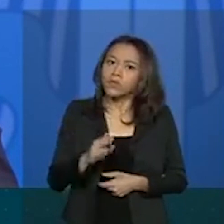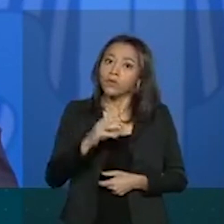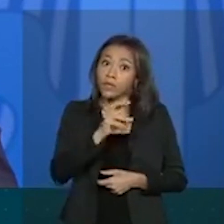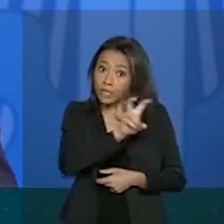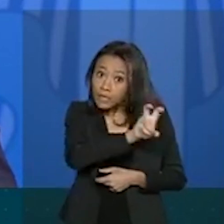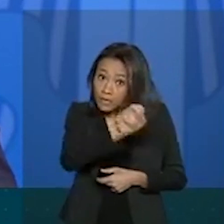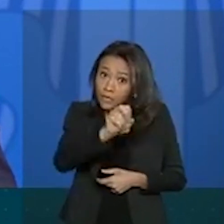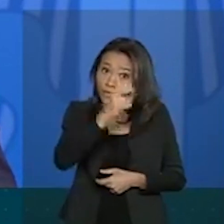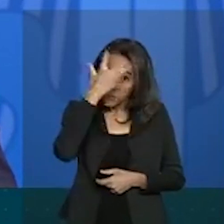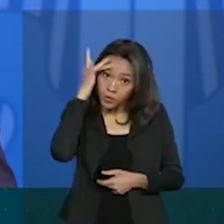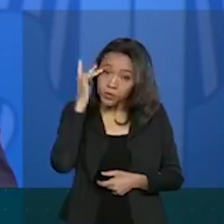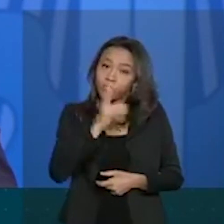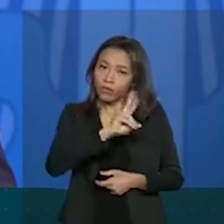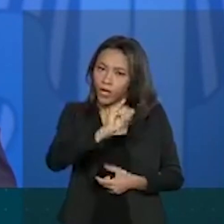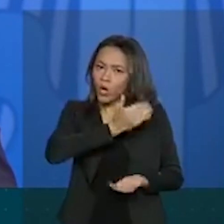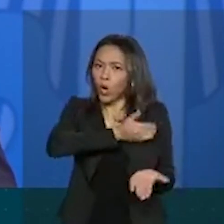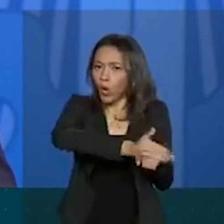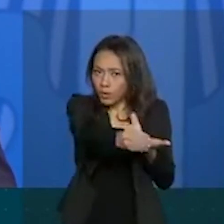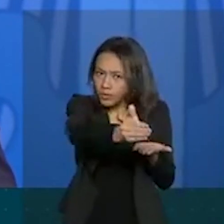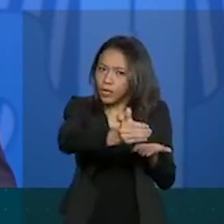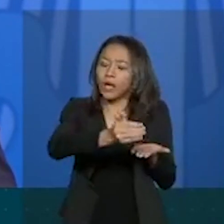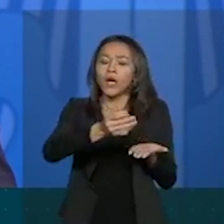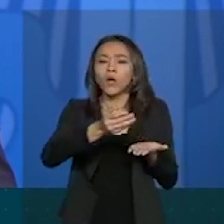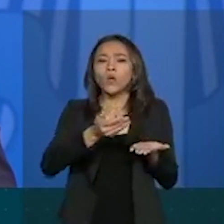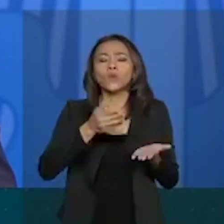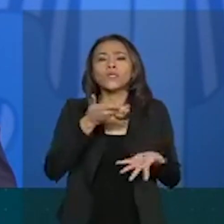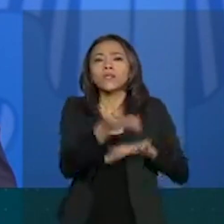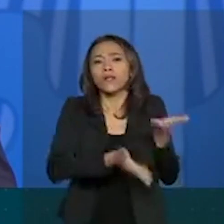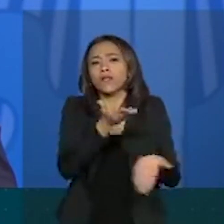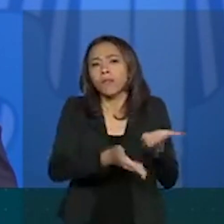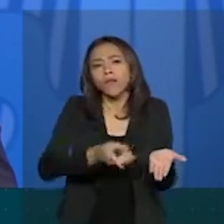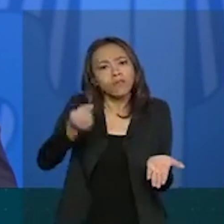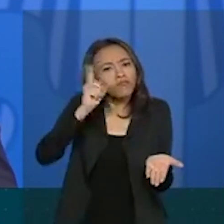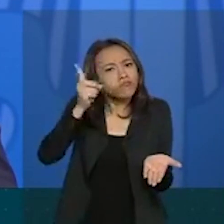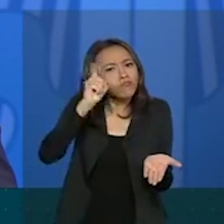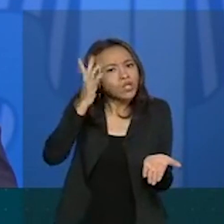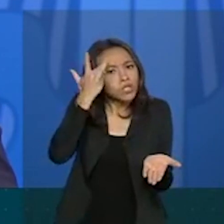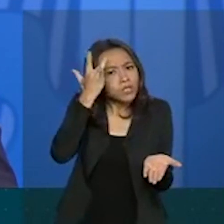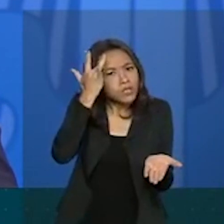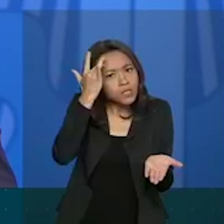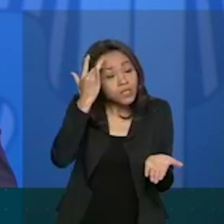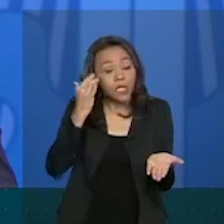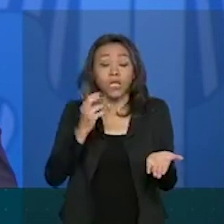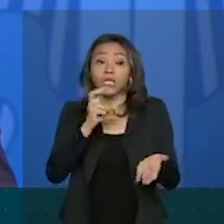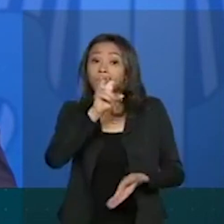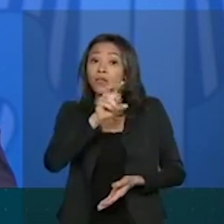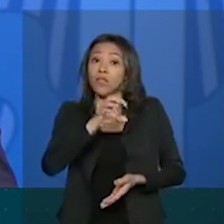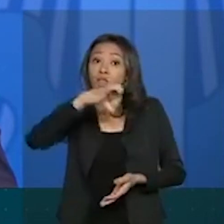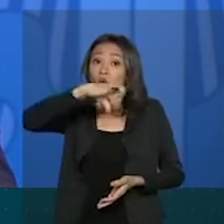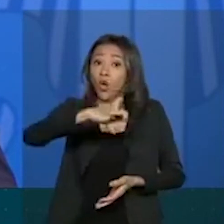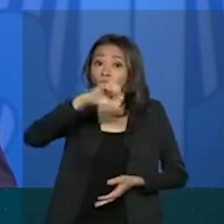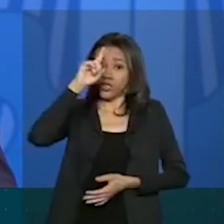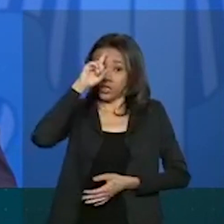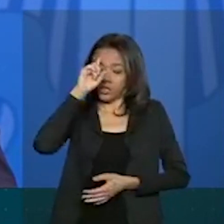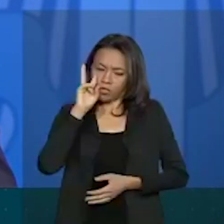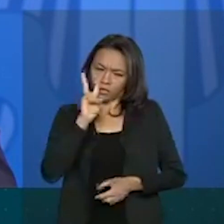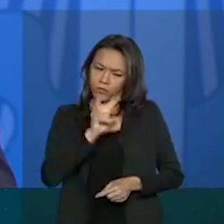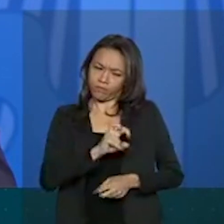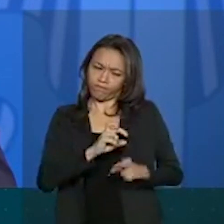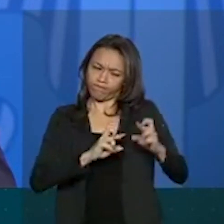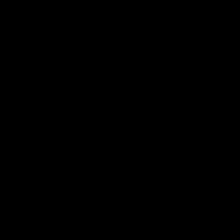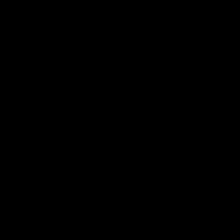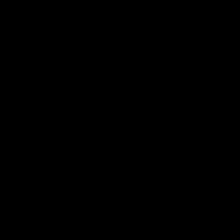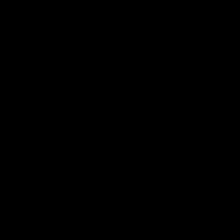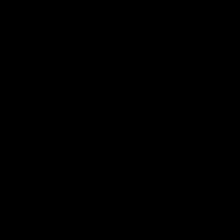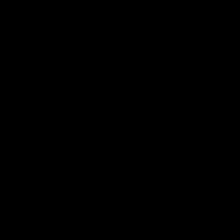esses testes. O tratamento ele é diário por 5 dias e depois 9 dias de observação, num total por paciente aí de 14